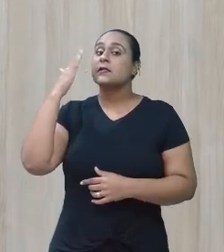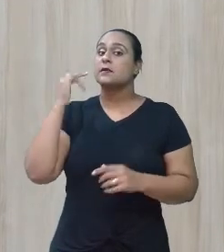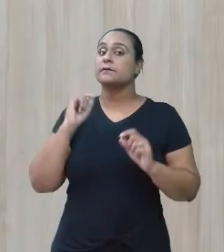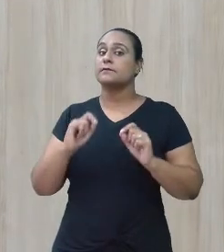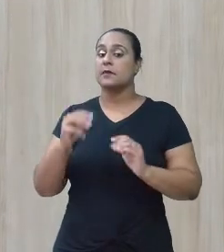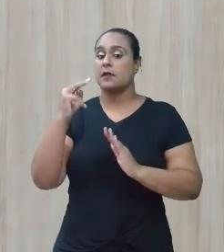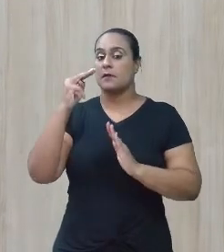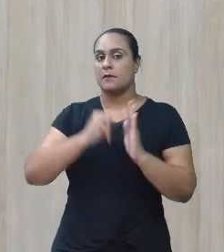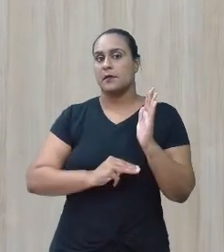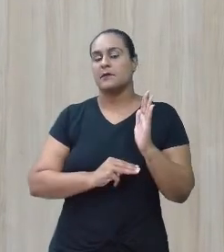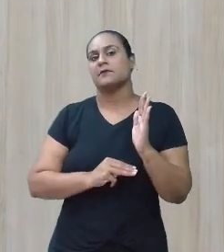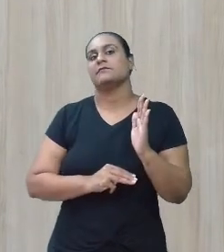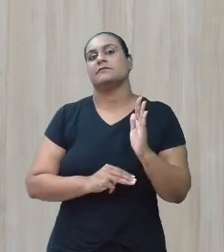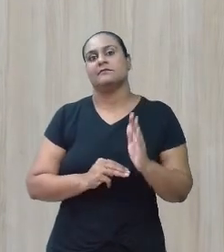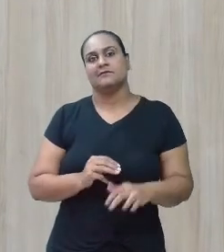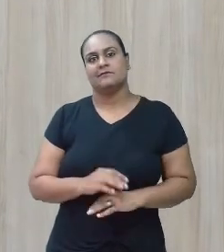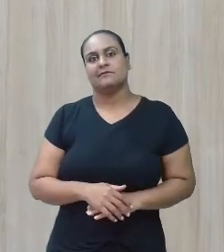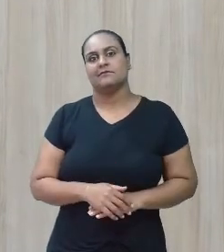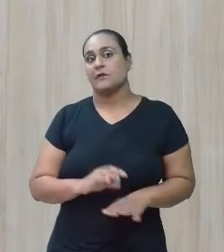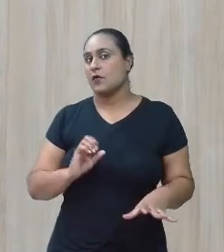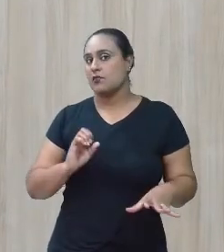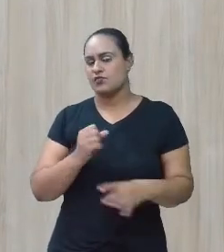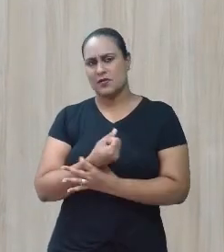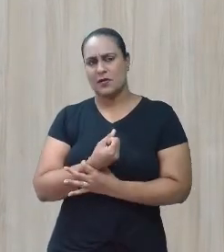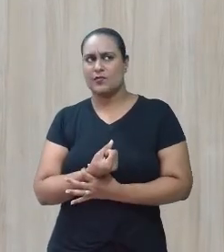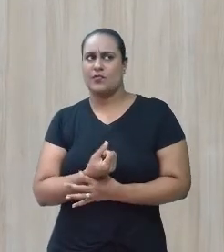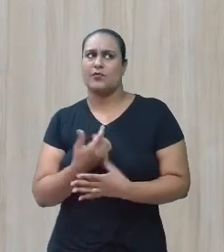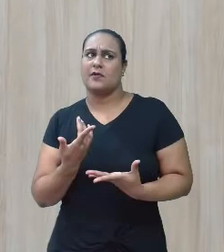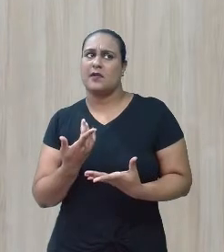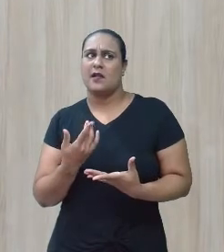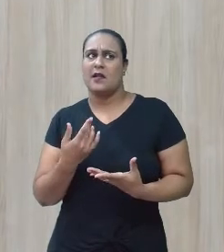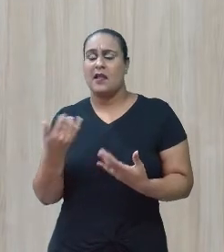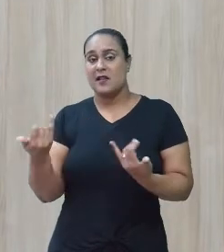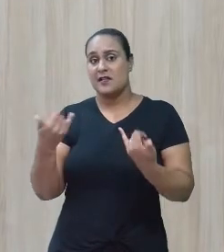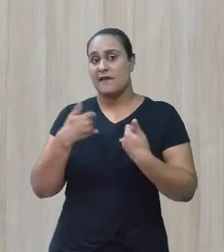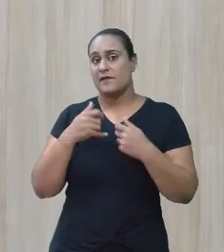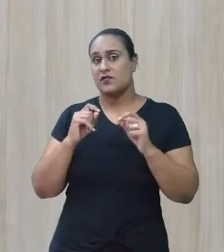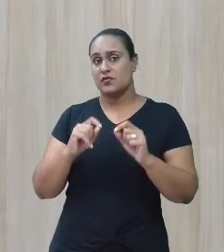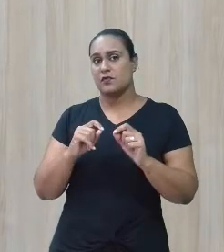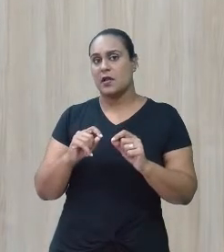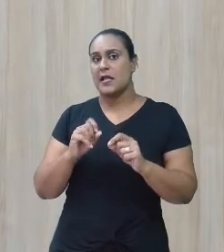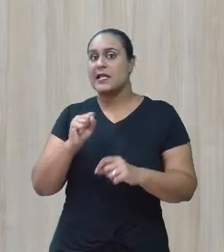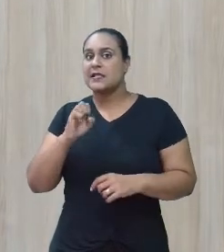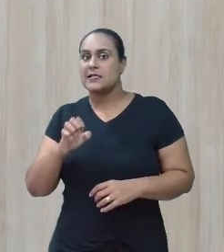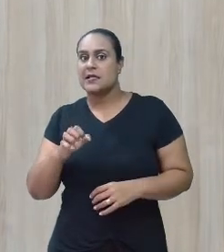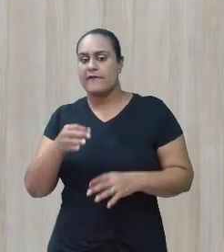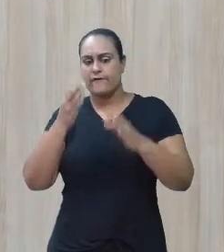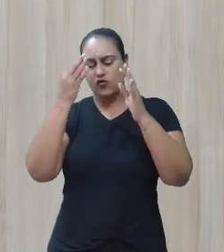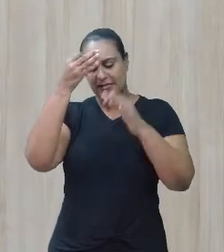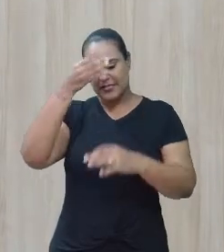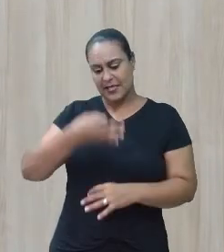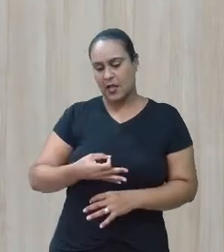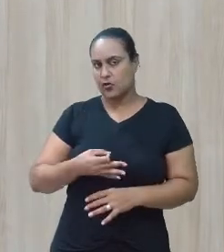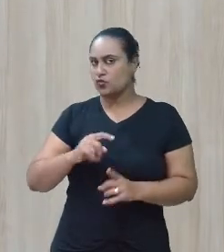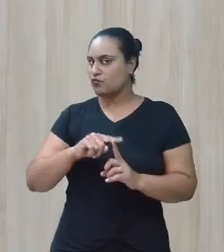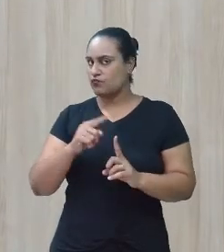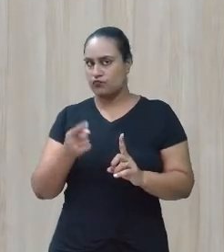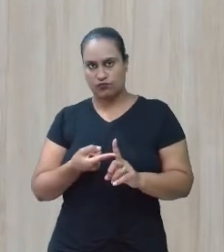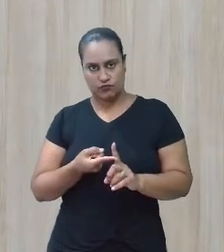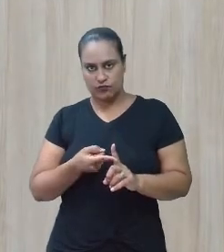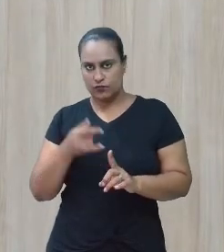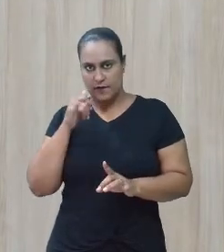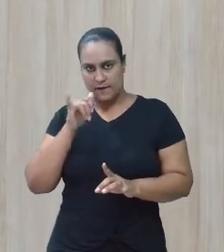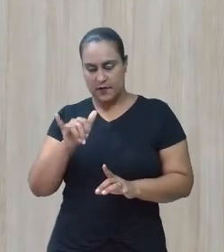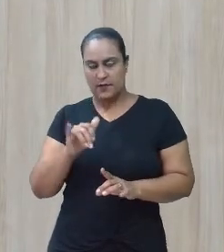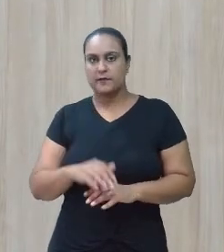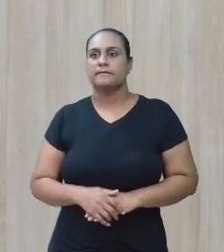um método que não é... Eles dizem que se você fizer direitinho, realmente não engravida. Lembrando que